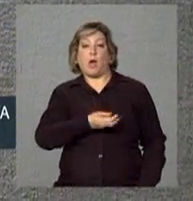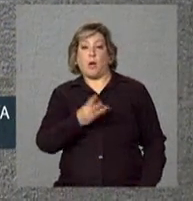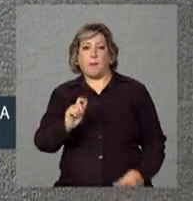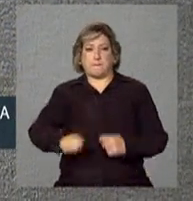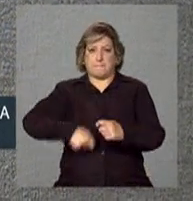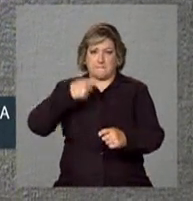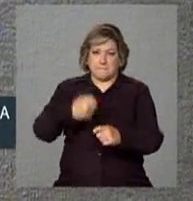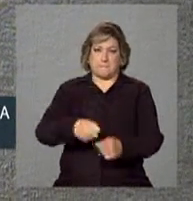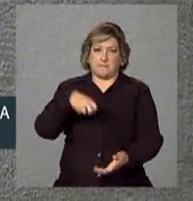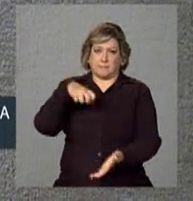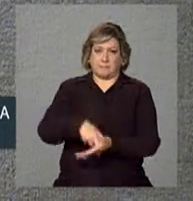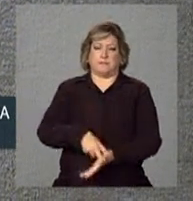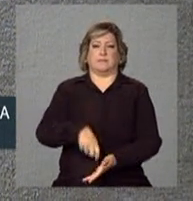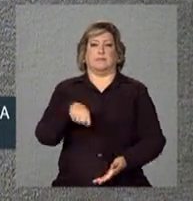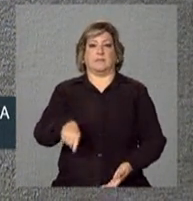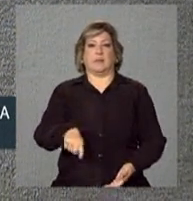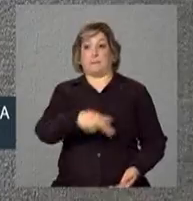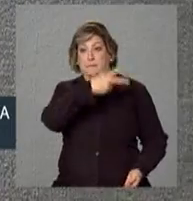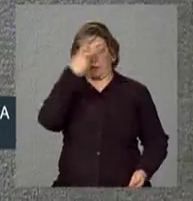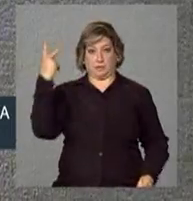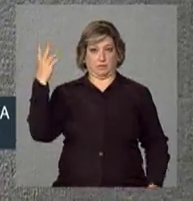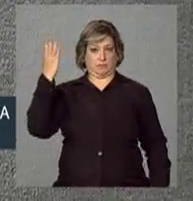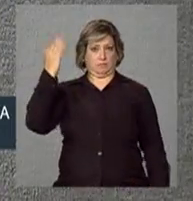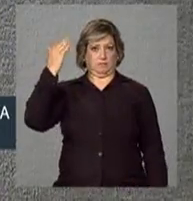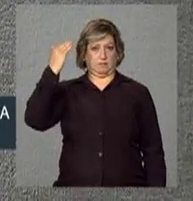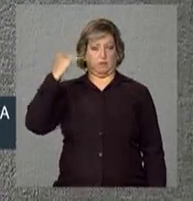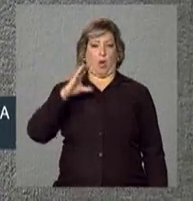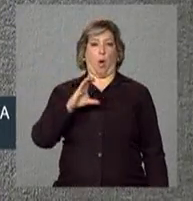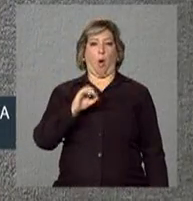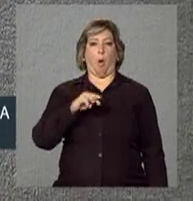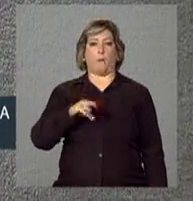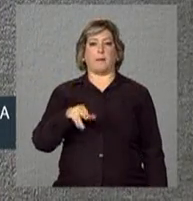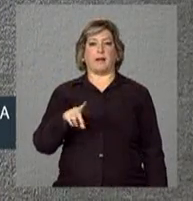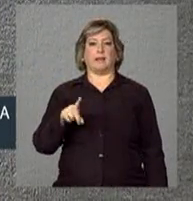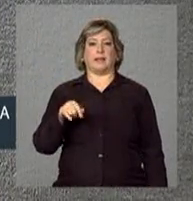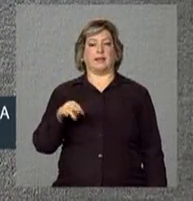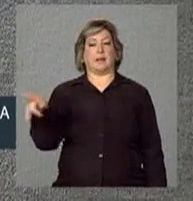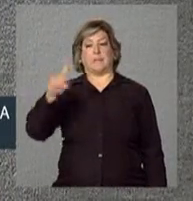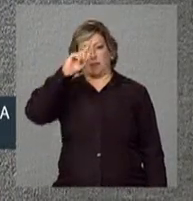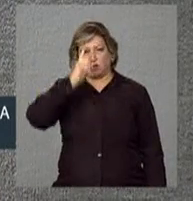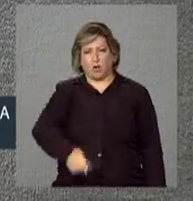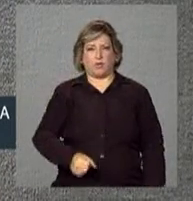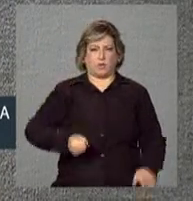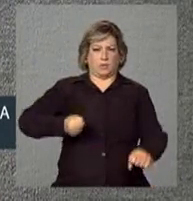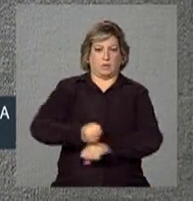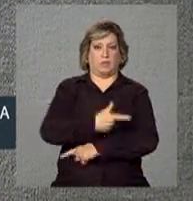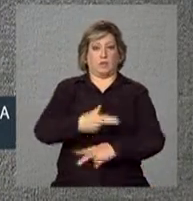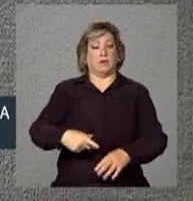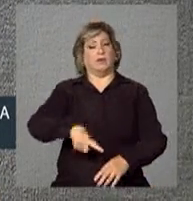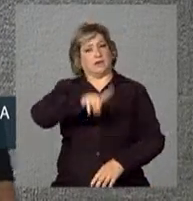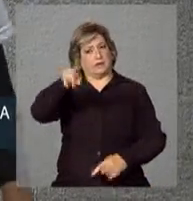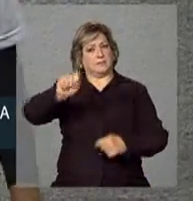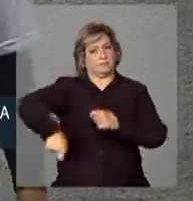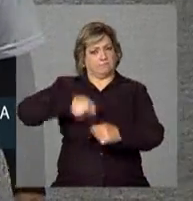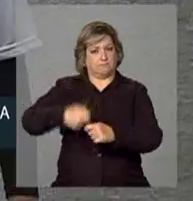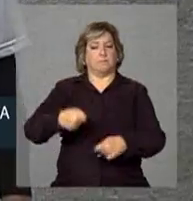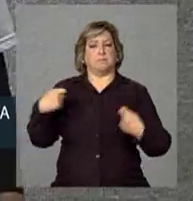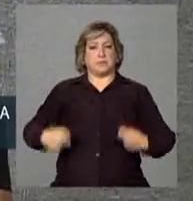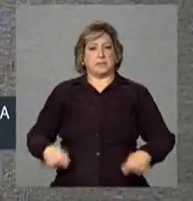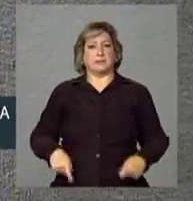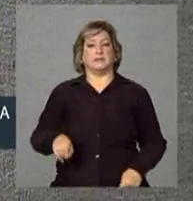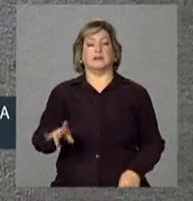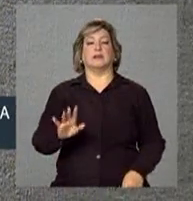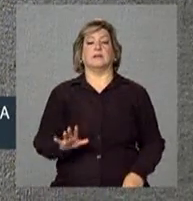os grandes comandantes e altos mandantes da tortura e da execução judicial,